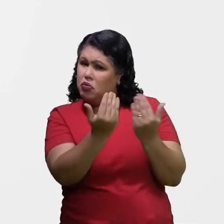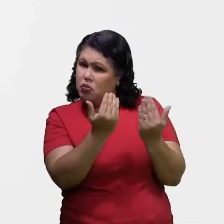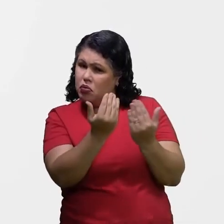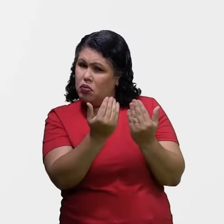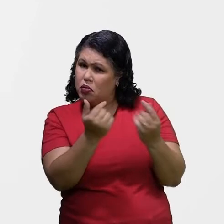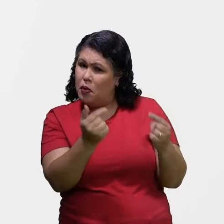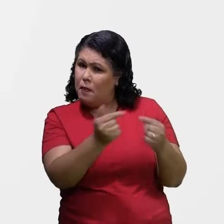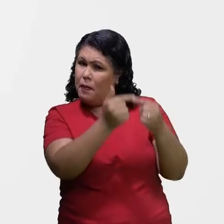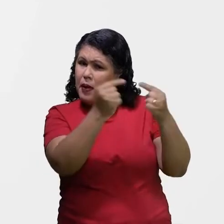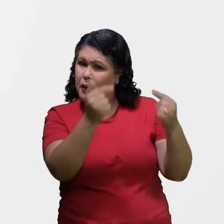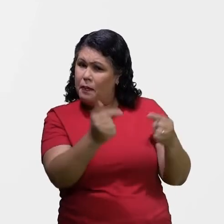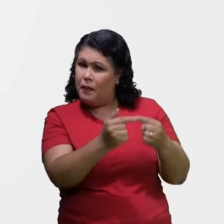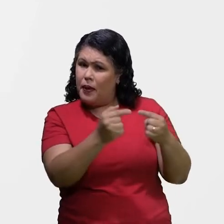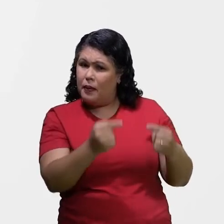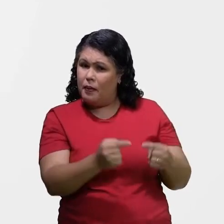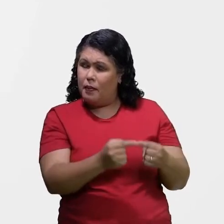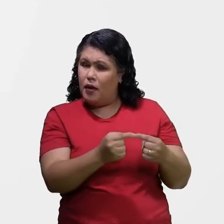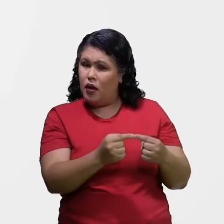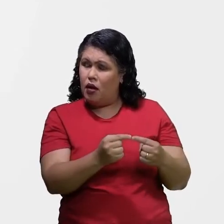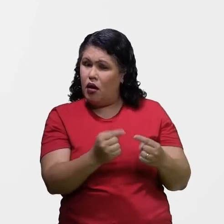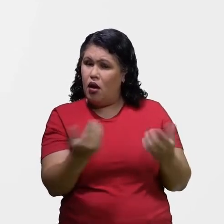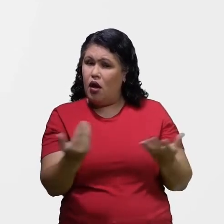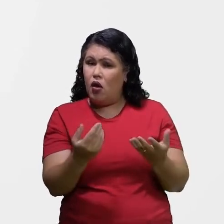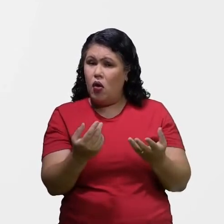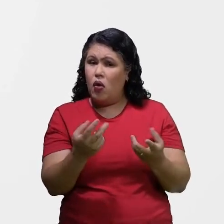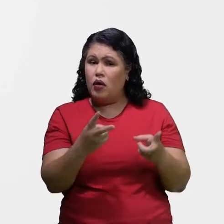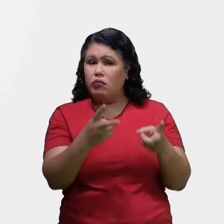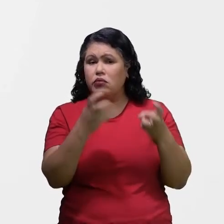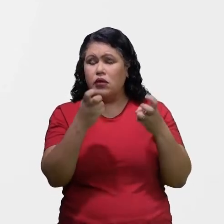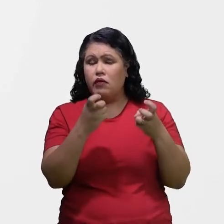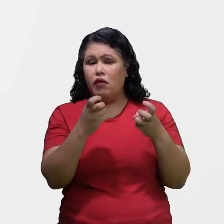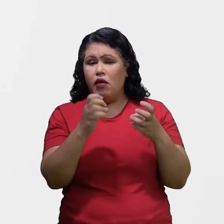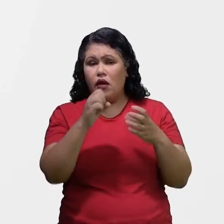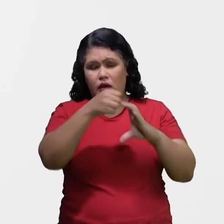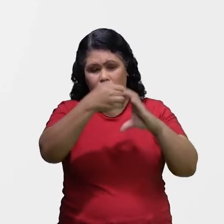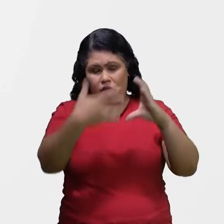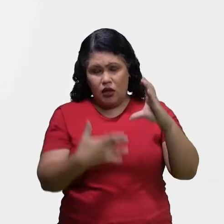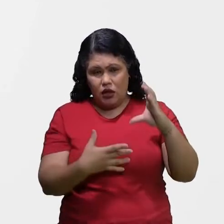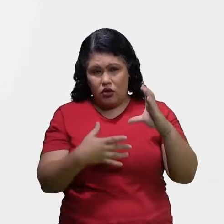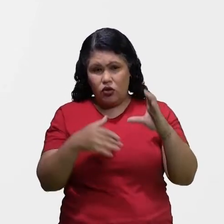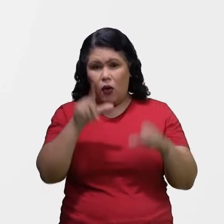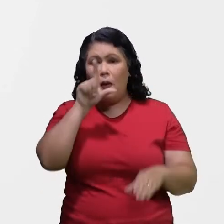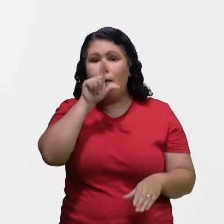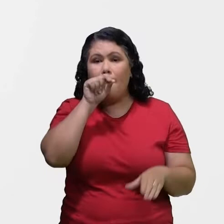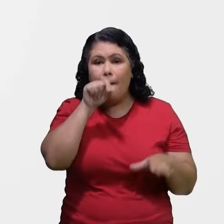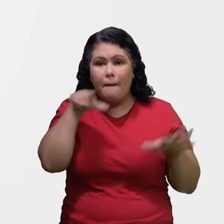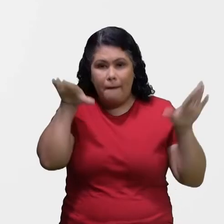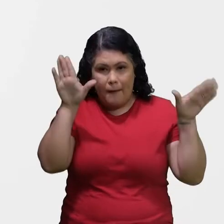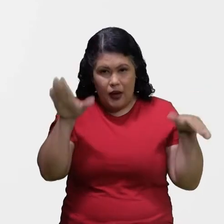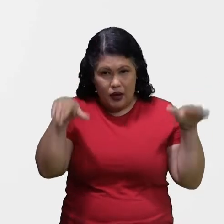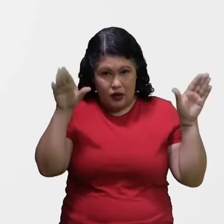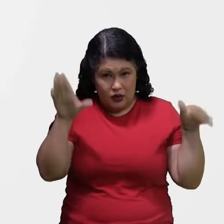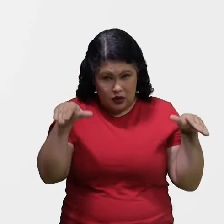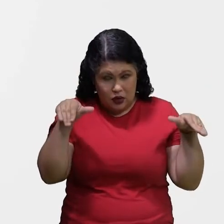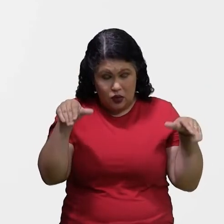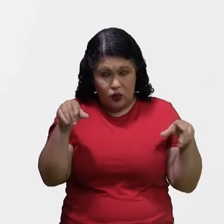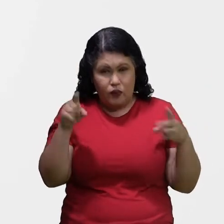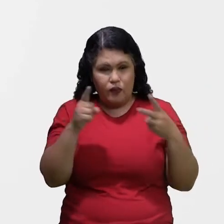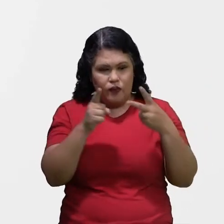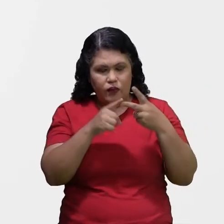essas características externas desses animais? O pássaro, o morcego e a borboleta. Nossa questão vai focar nesses